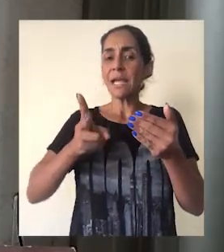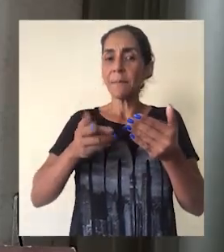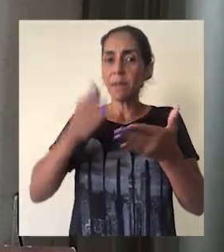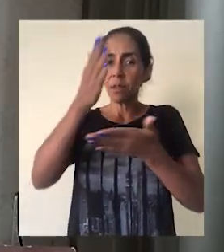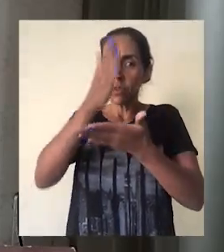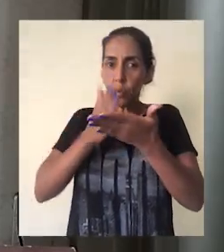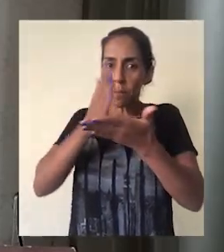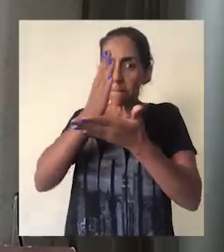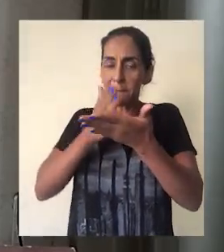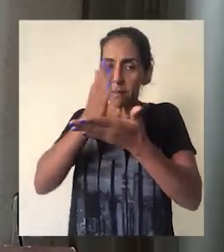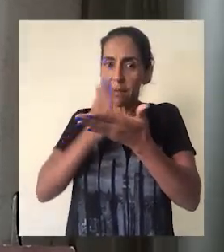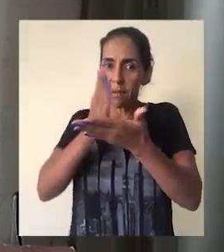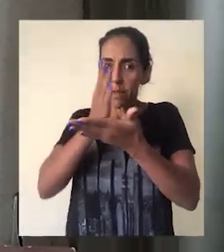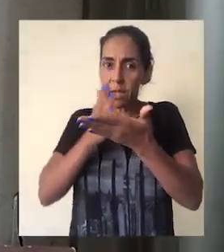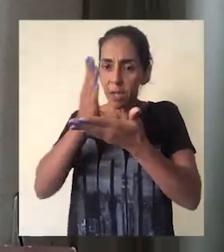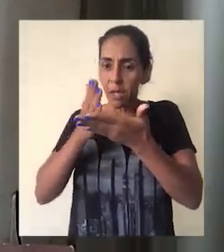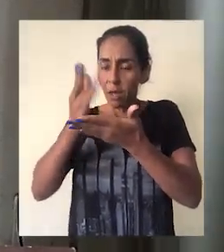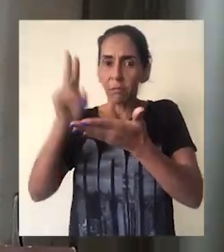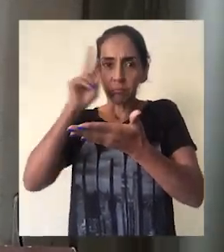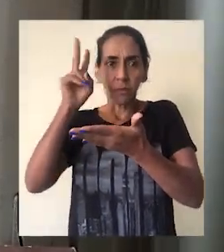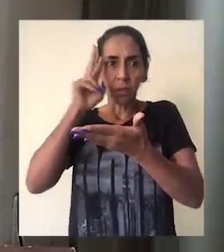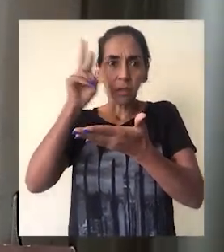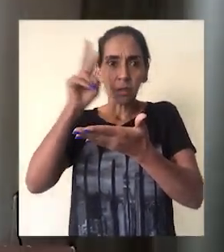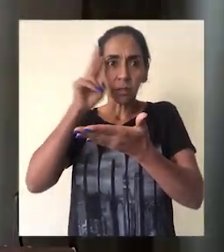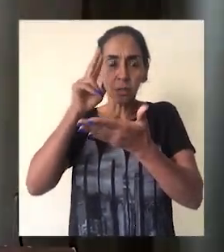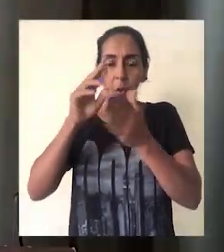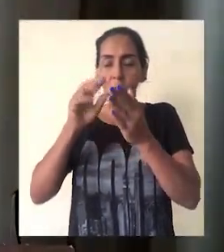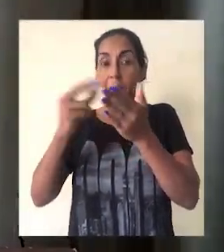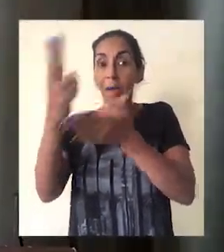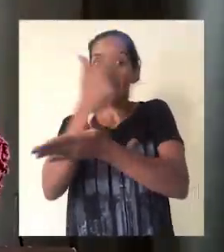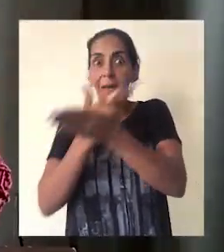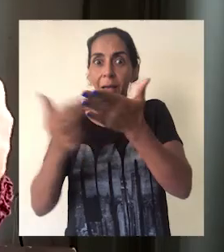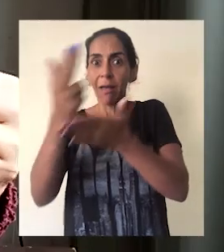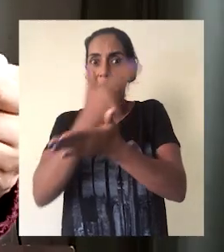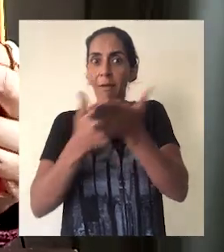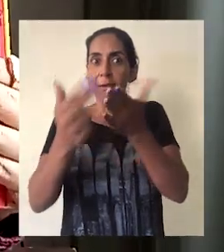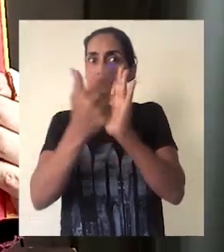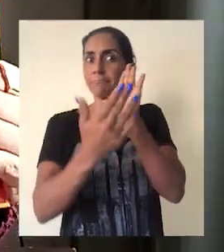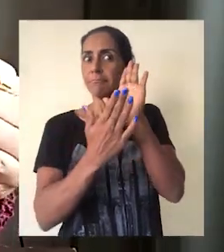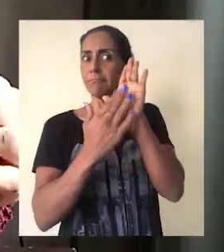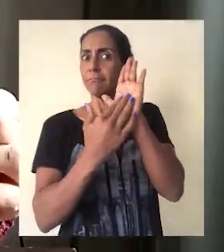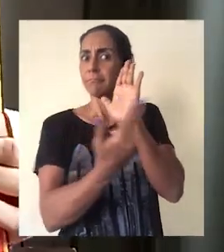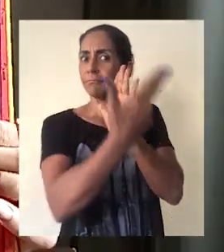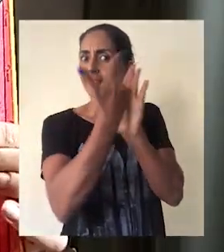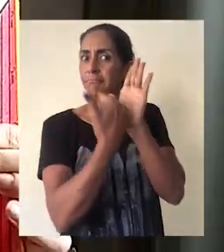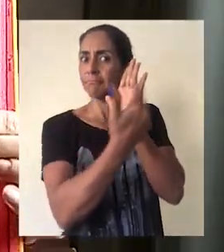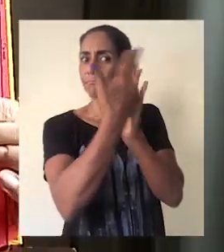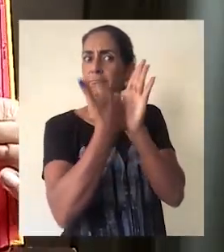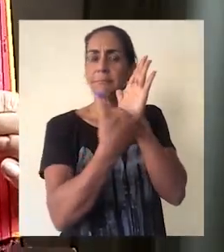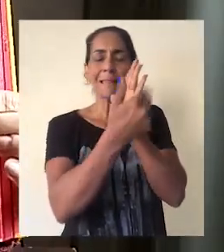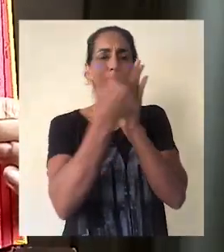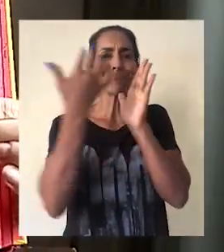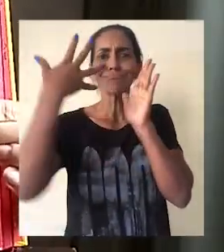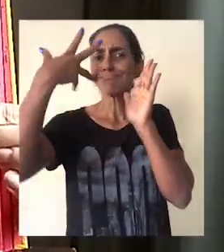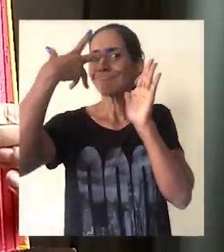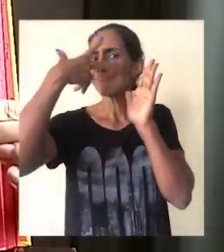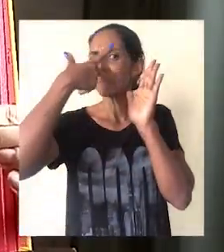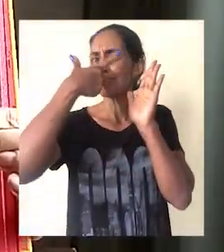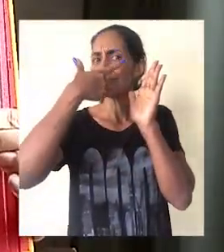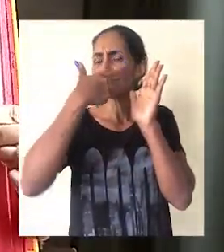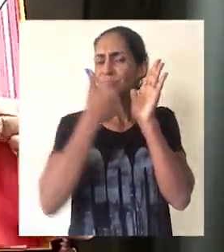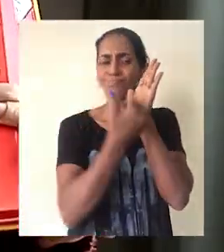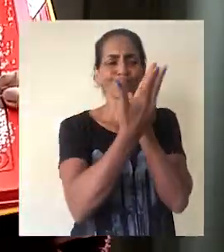tem alguma ilustração que eu achei incrível. Foi, assim, um dos trabalhos mais bem feitos que eu já vi